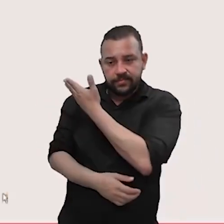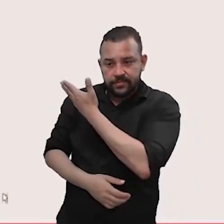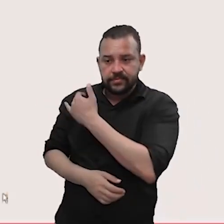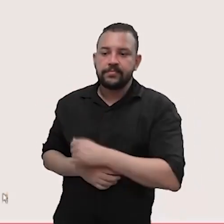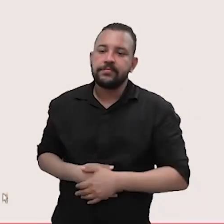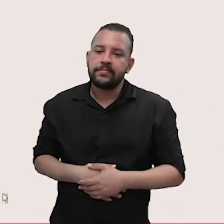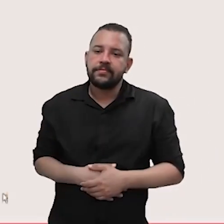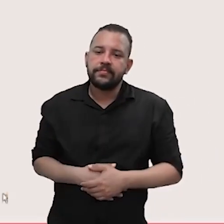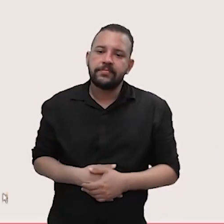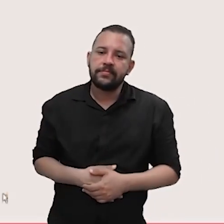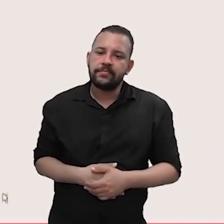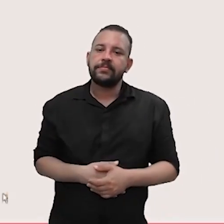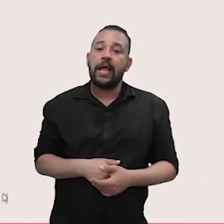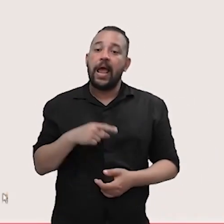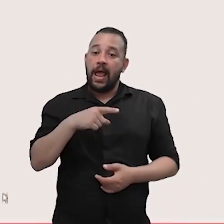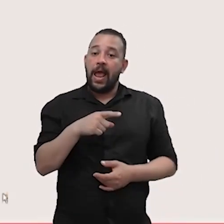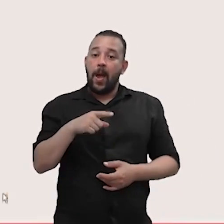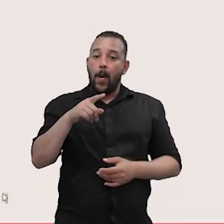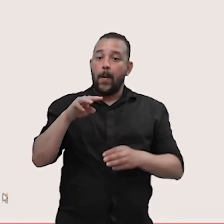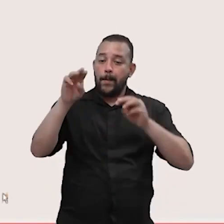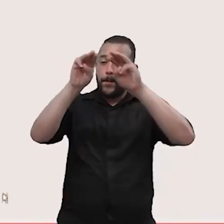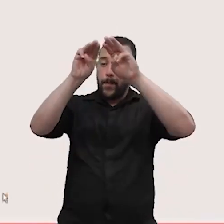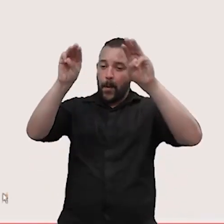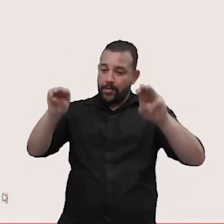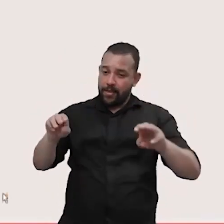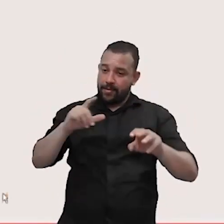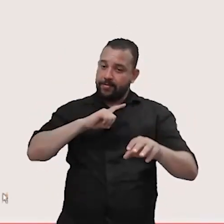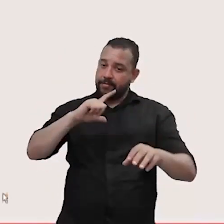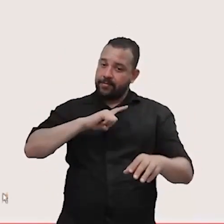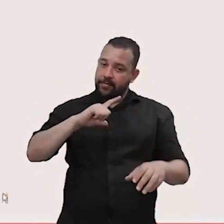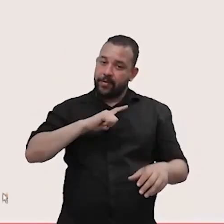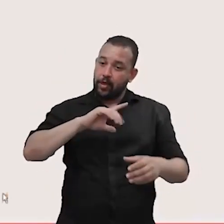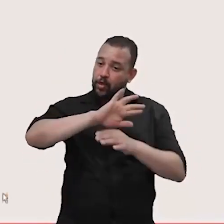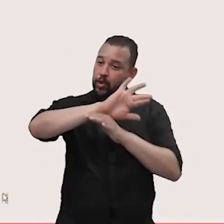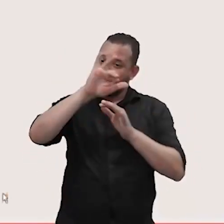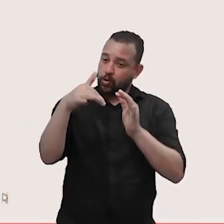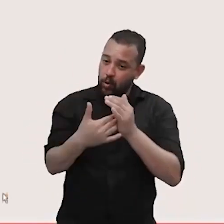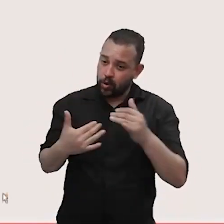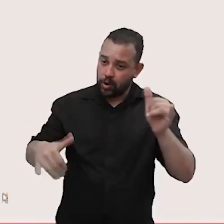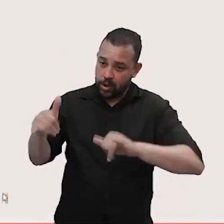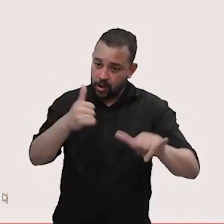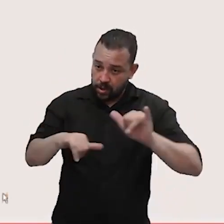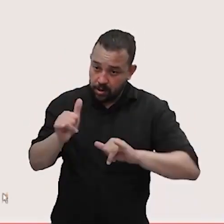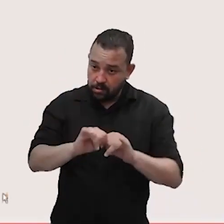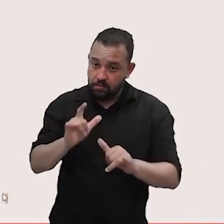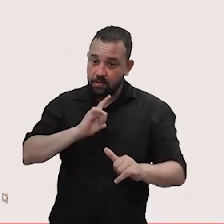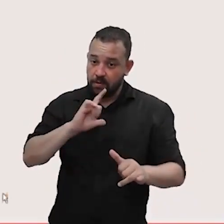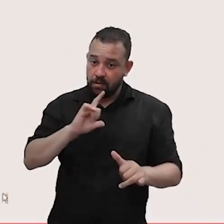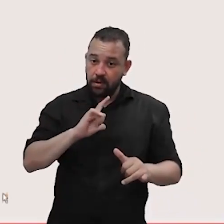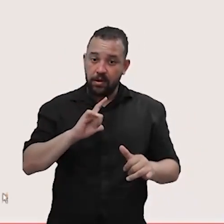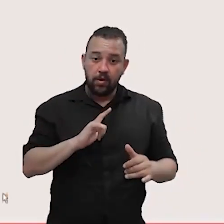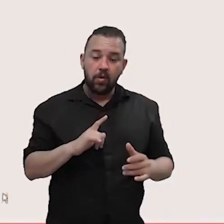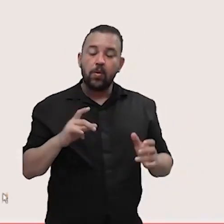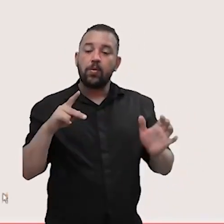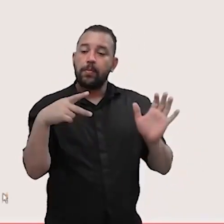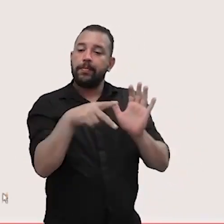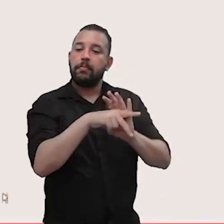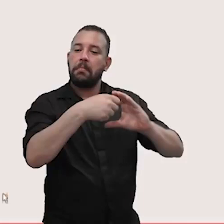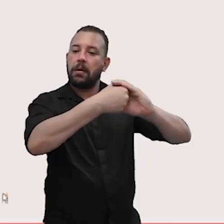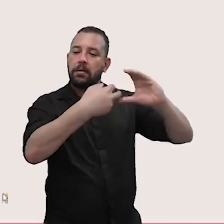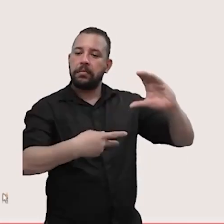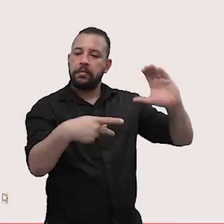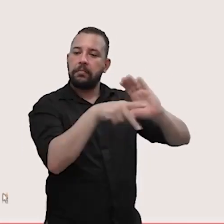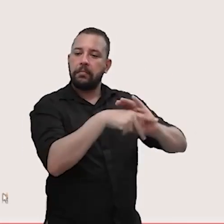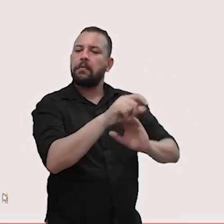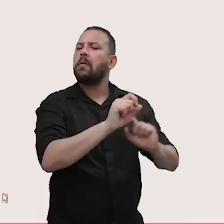é um modelo que agrupa todos os elementos químicos conhecidos e suas propriedades. Ou seja, aqui eu quero